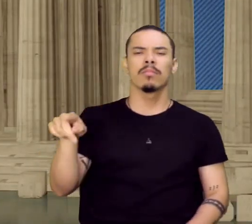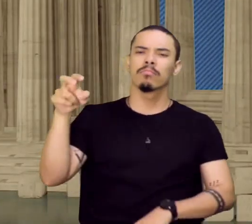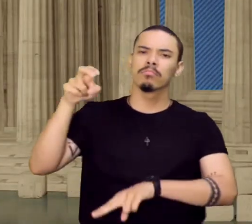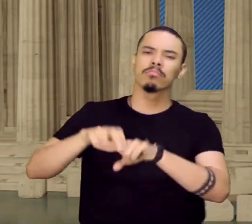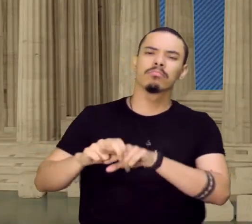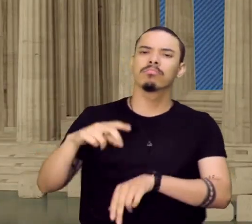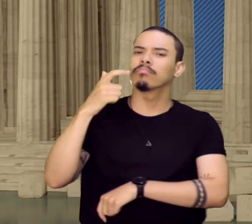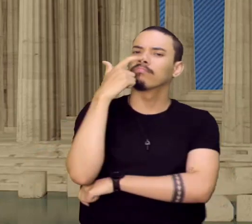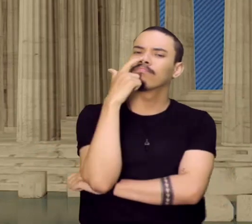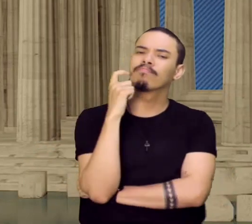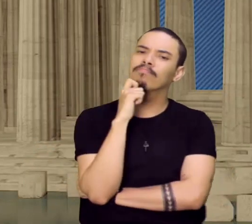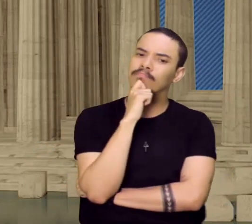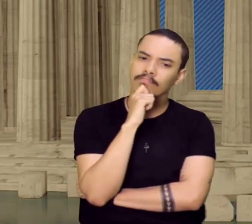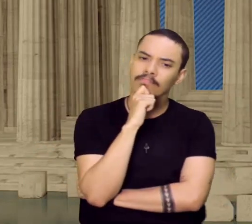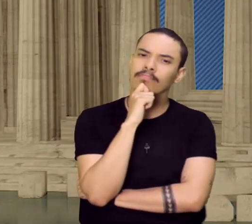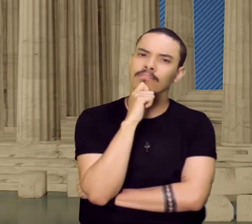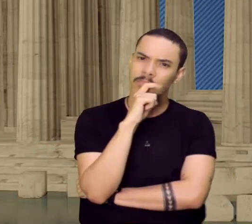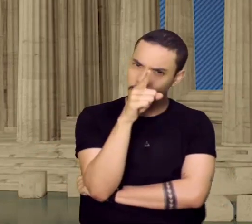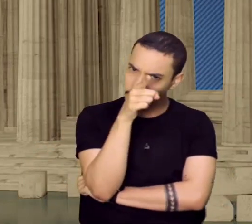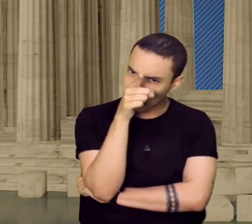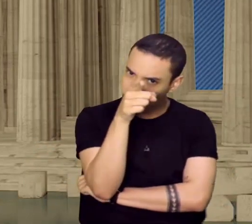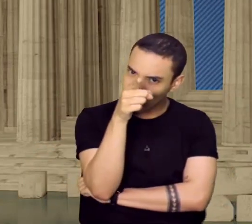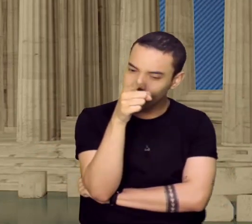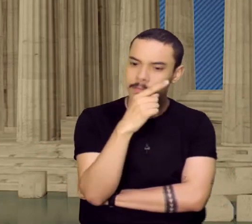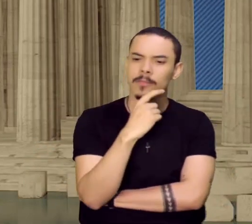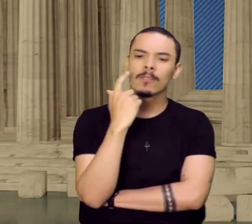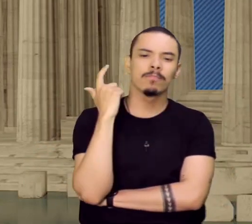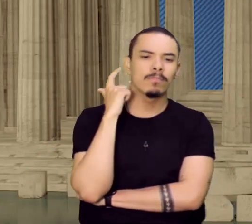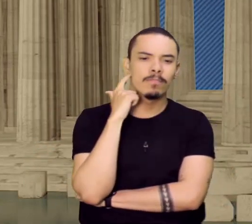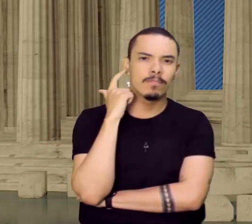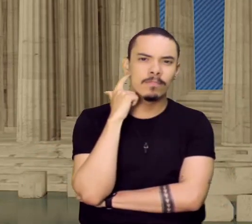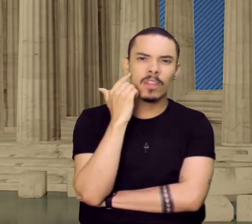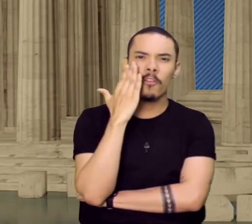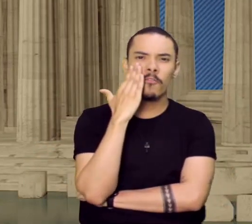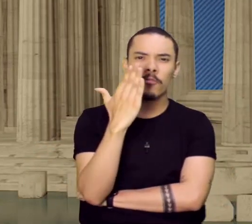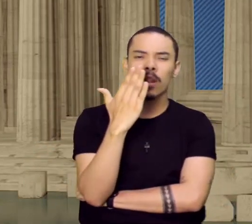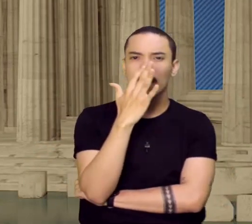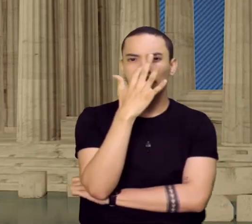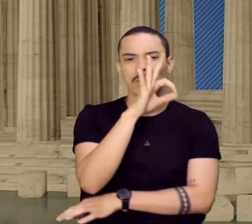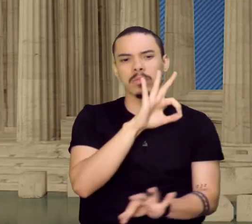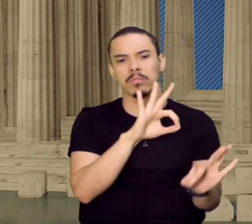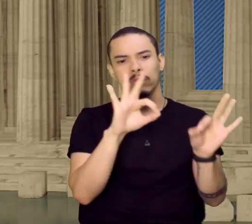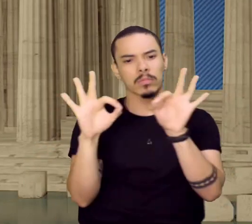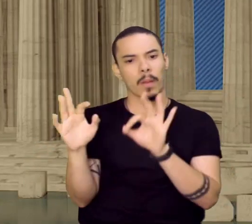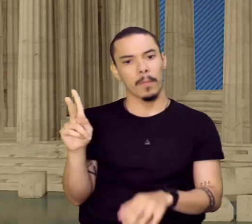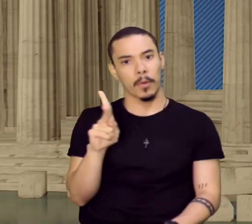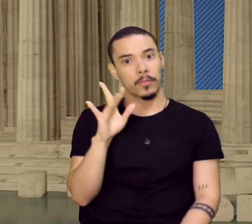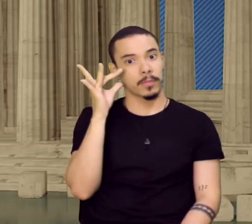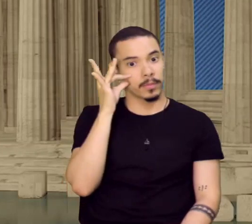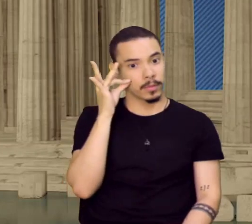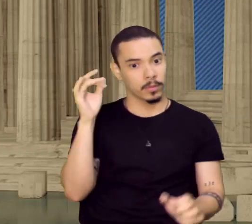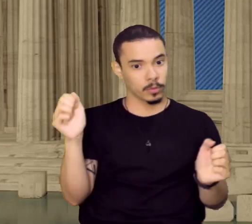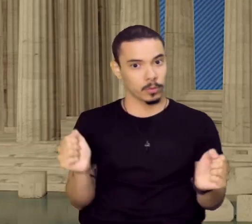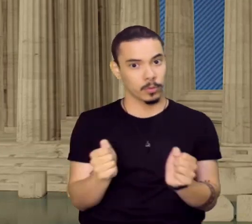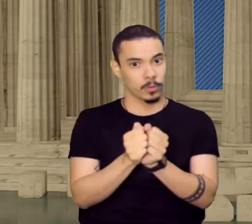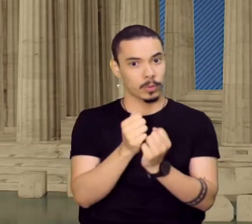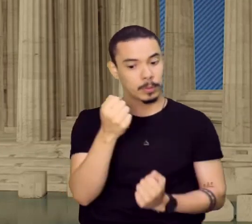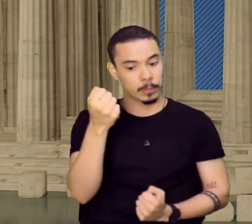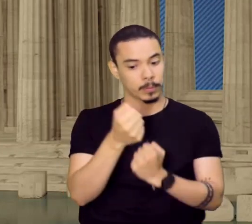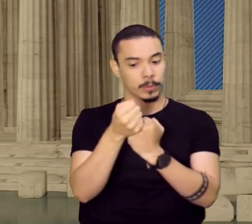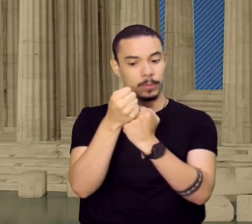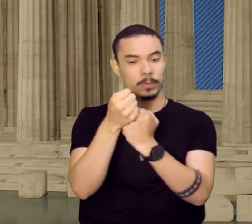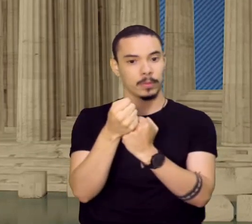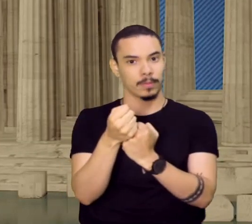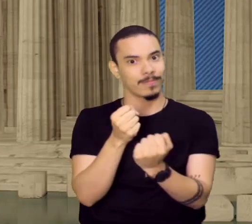na sala de aula, Vocês mesmos. Aí na frente, assistindo, muito legal. Os professores presenciais estão indo lá, dando apoio.